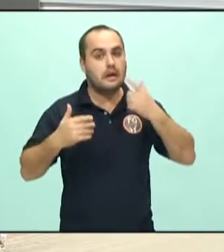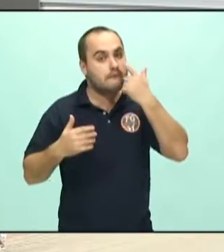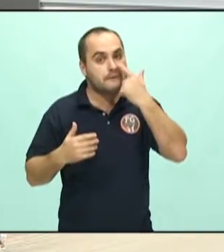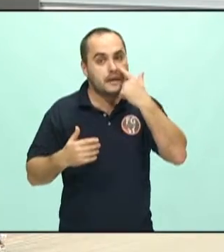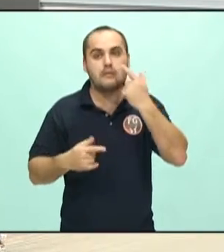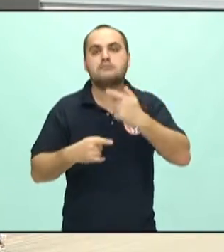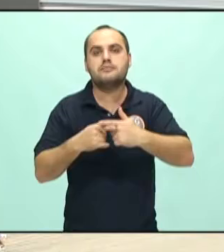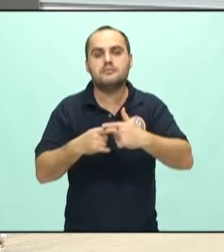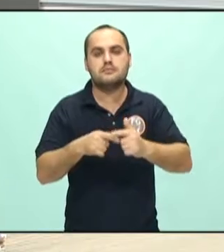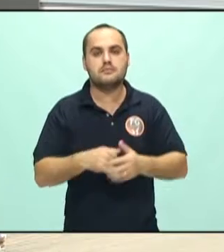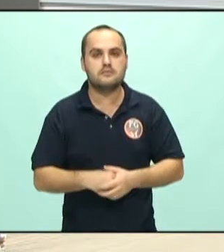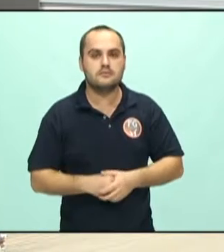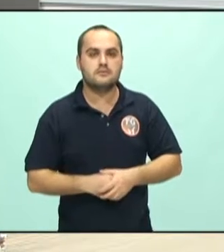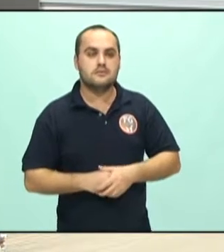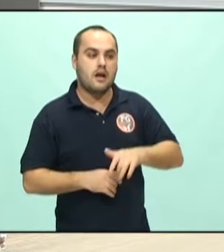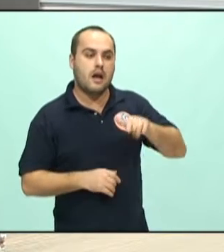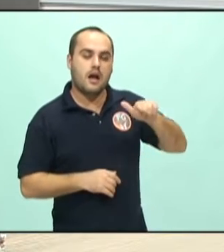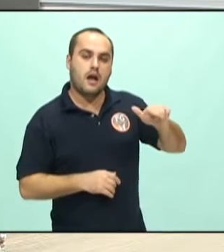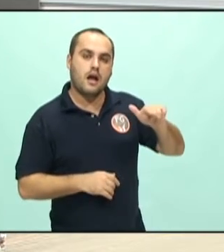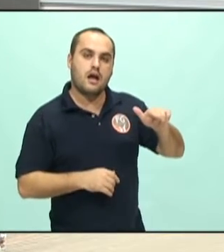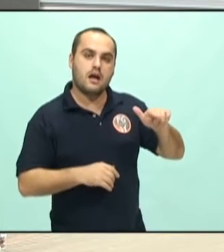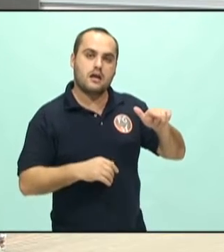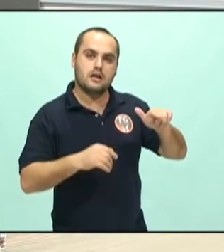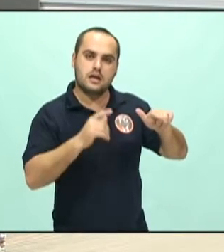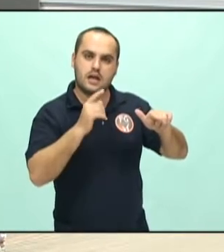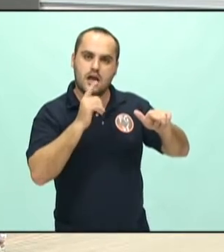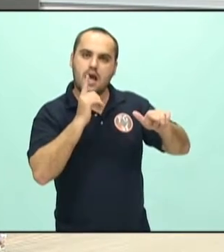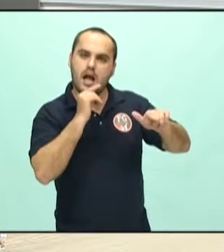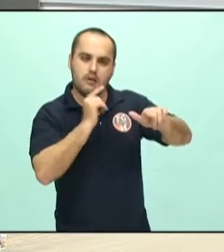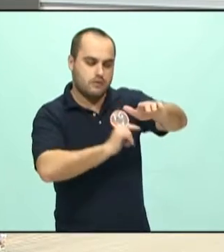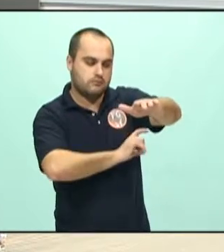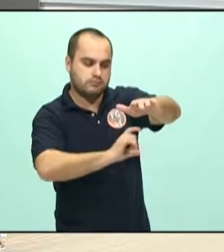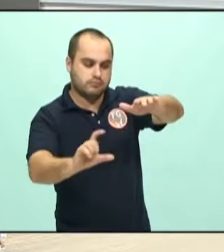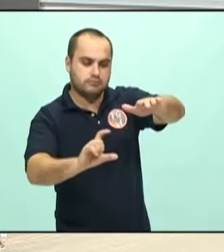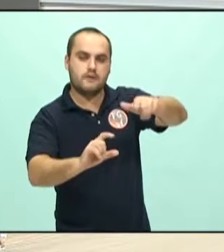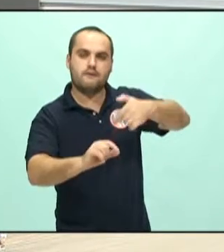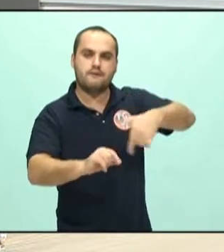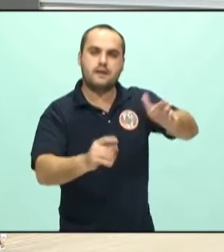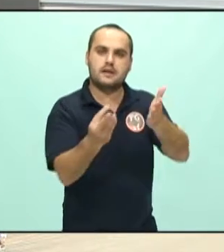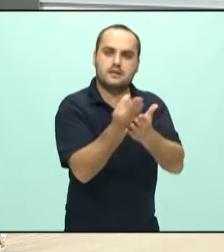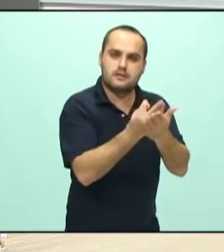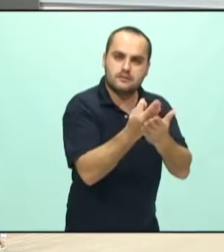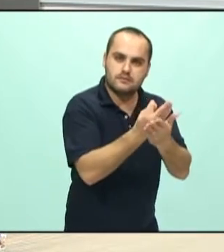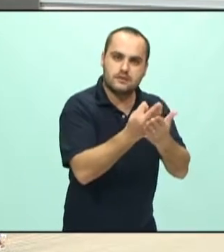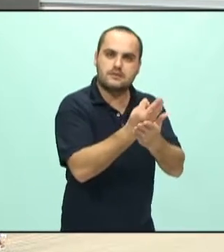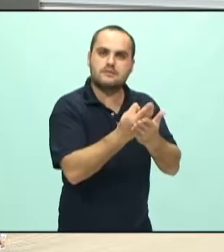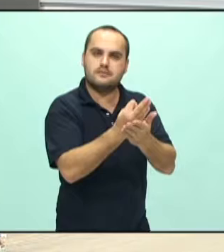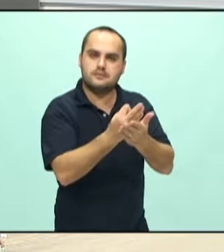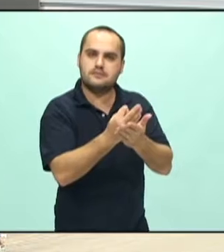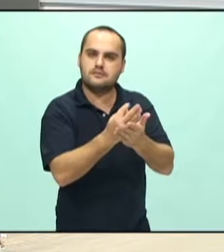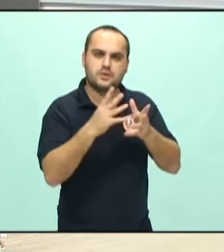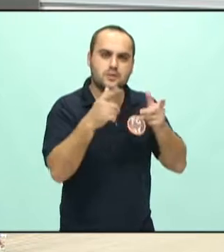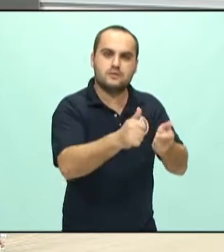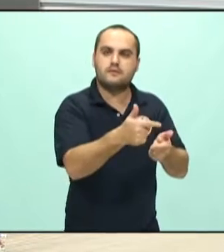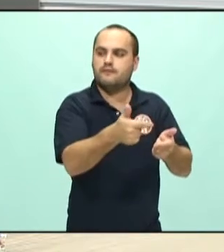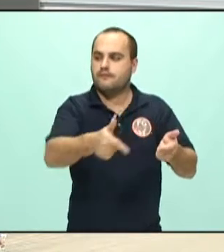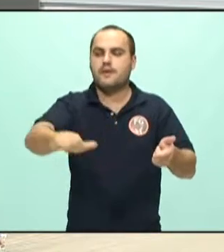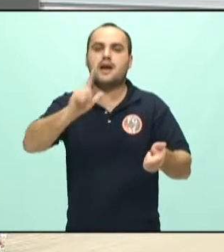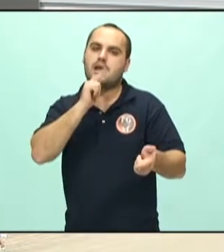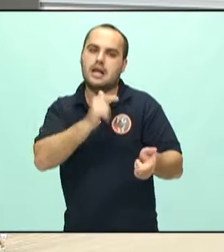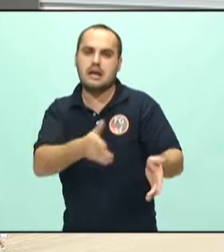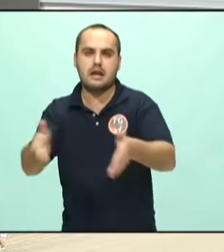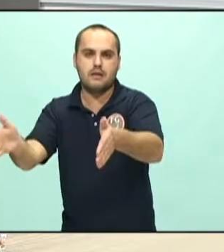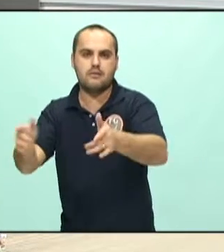uma qualidade muito boa né pra dar vida até para o rio mesmo então a nós já vimos isso tanto que nos últimos anos